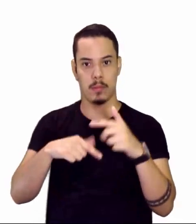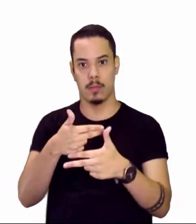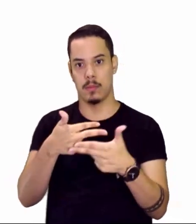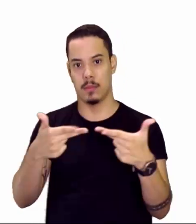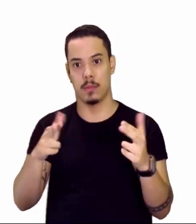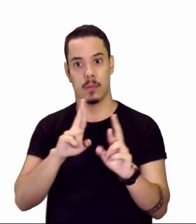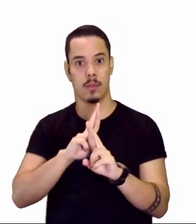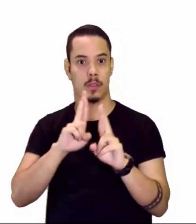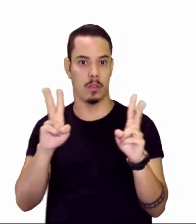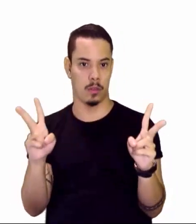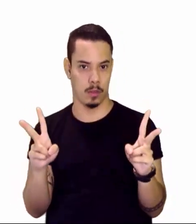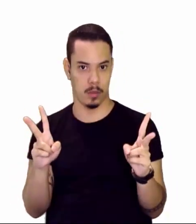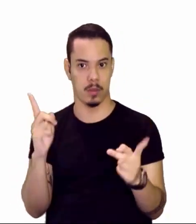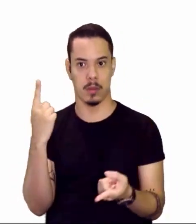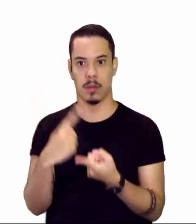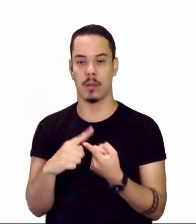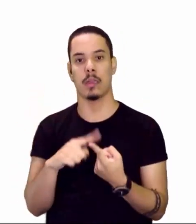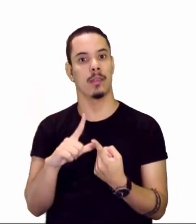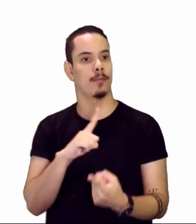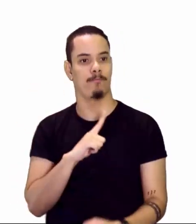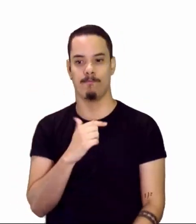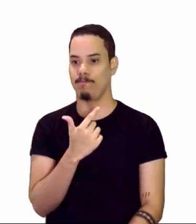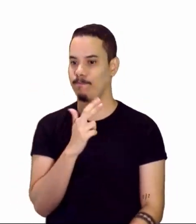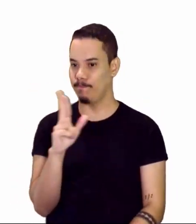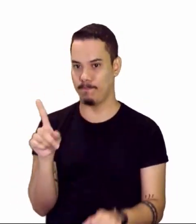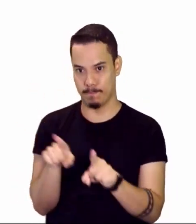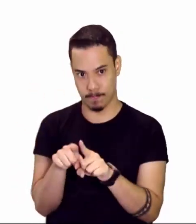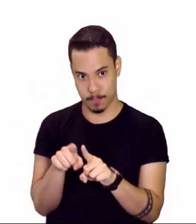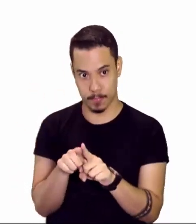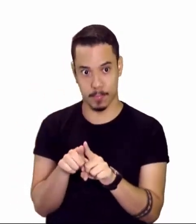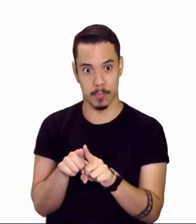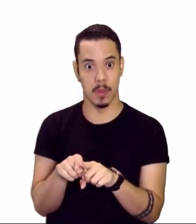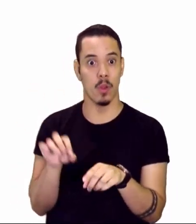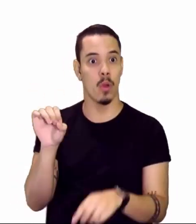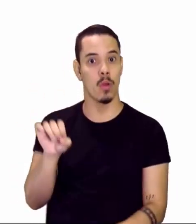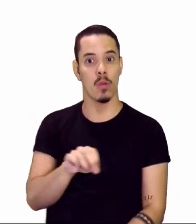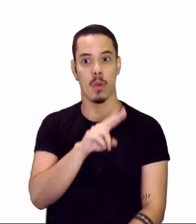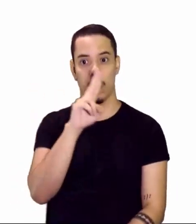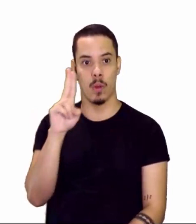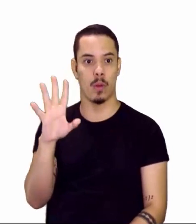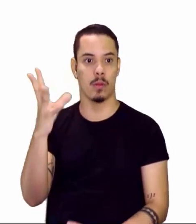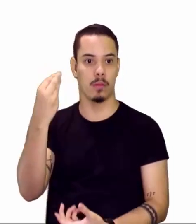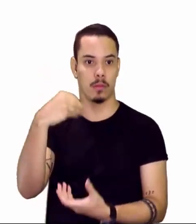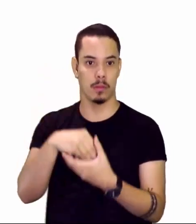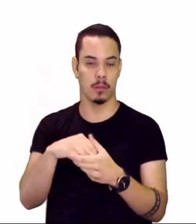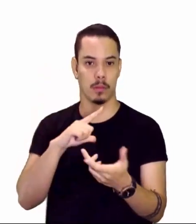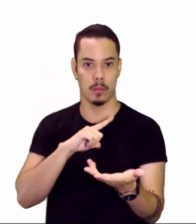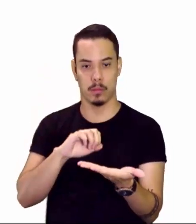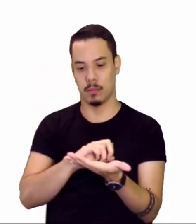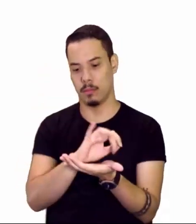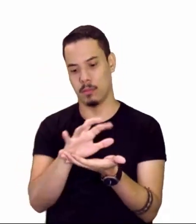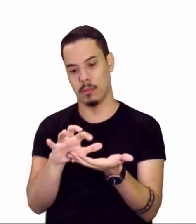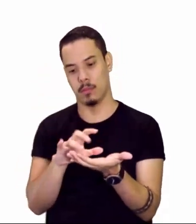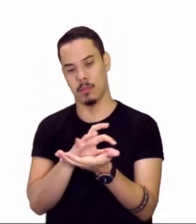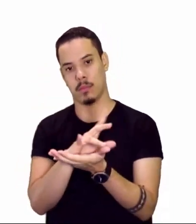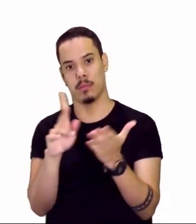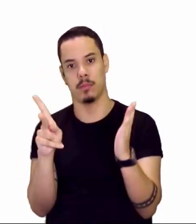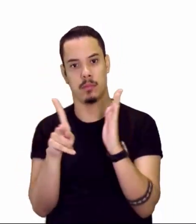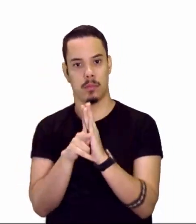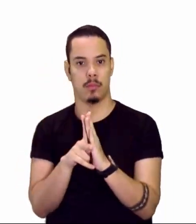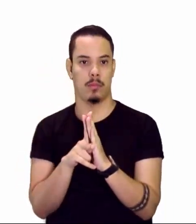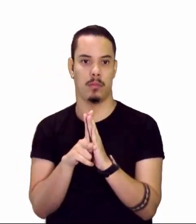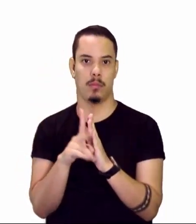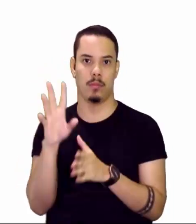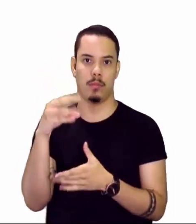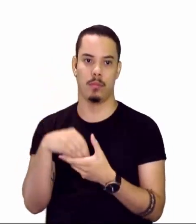vão ter eletronegatividades diferentes. E aí também vem da forma geométrica das